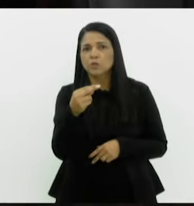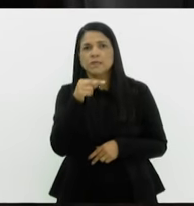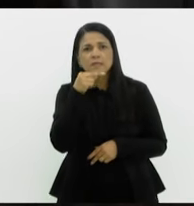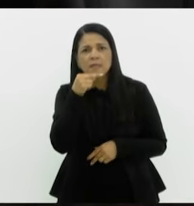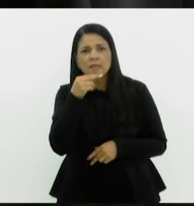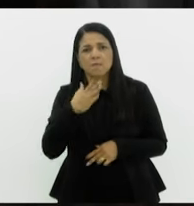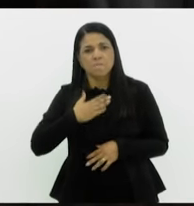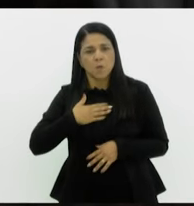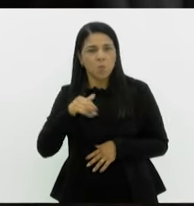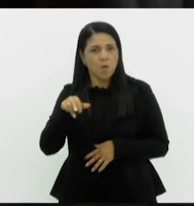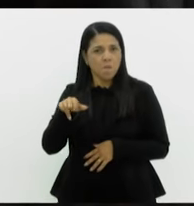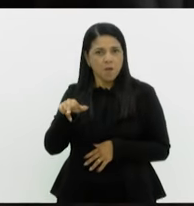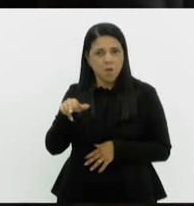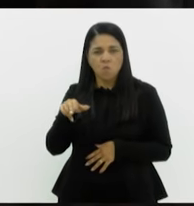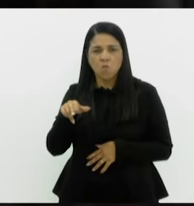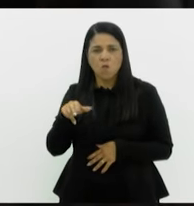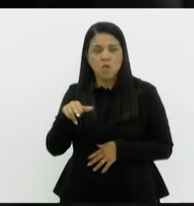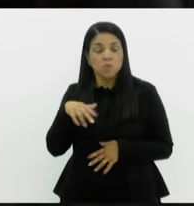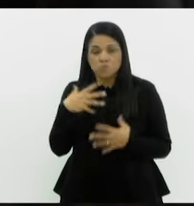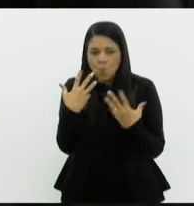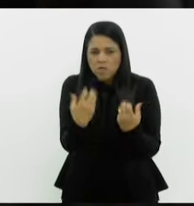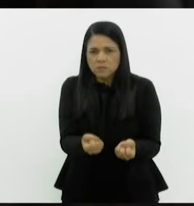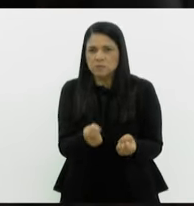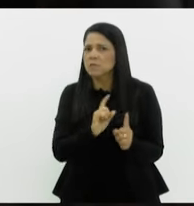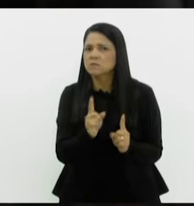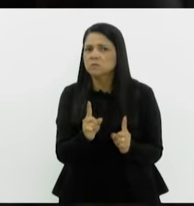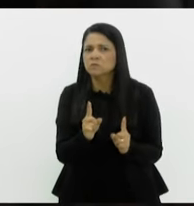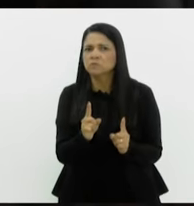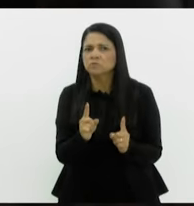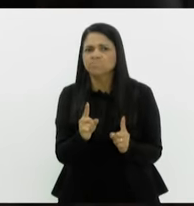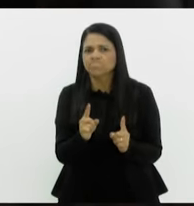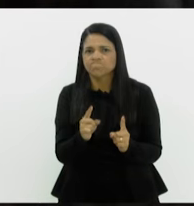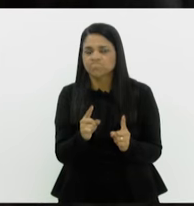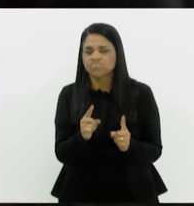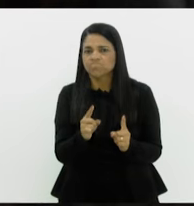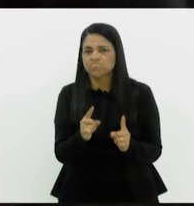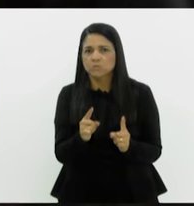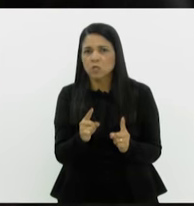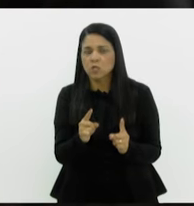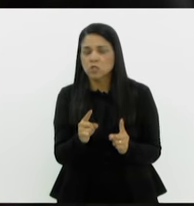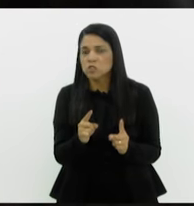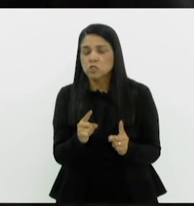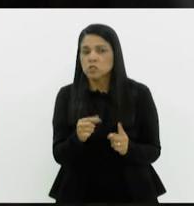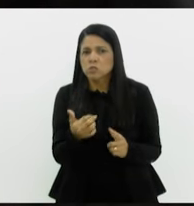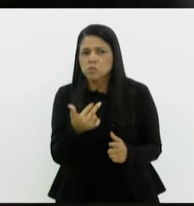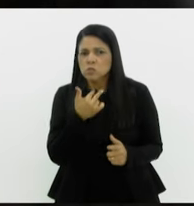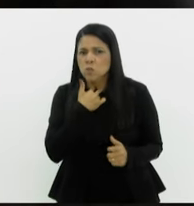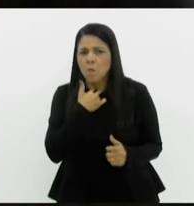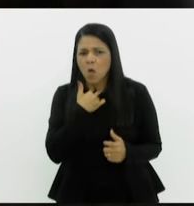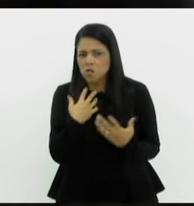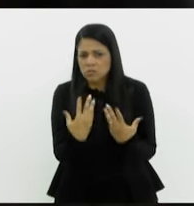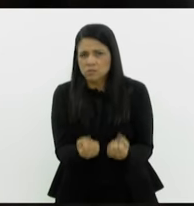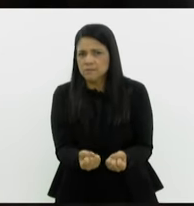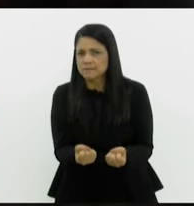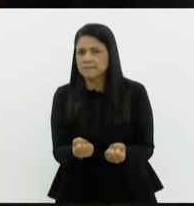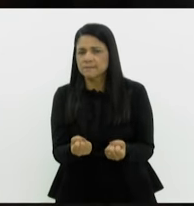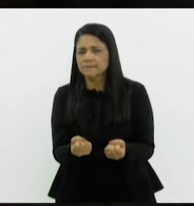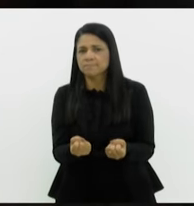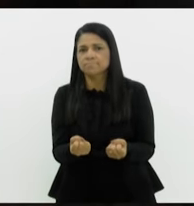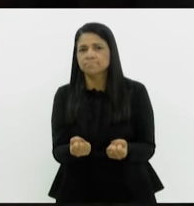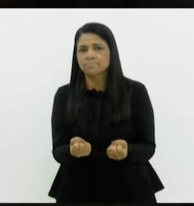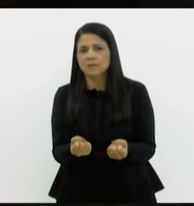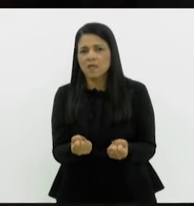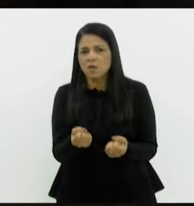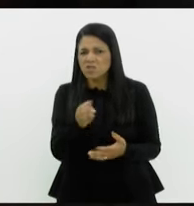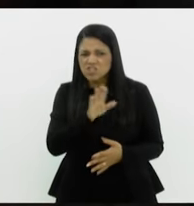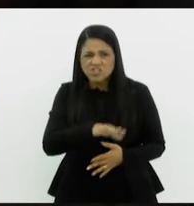que é uma coisa que nós não podemos mais resistir, uma coisa dessa, fazer isso com as mulheres, com as crianças, com tudo,